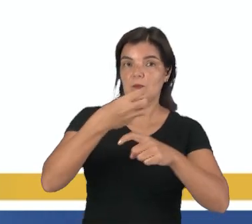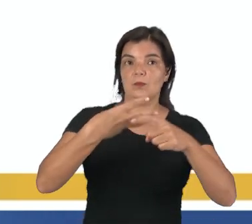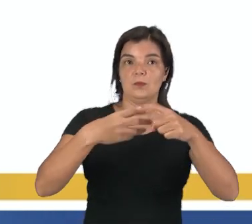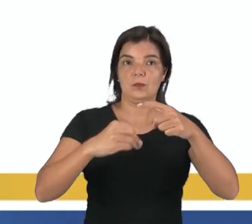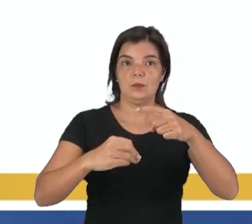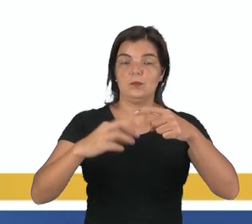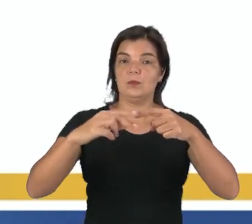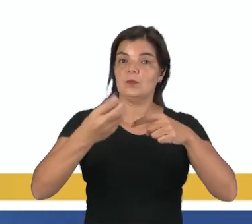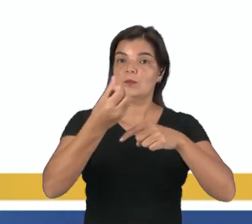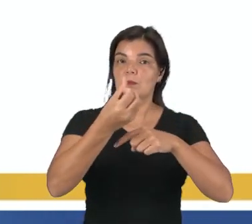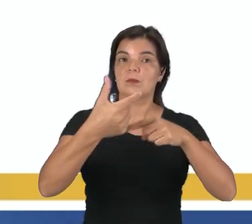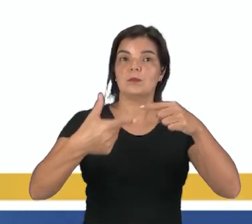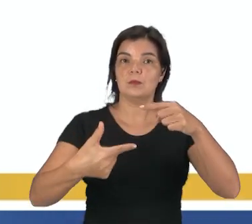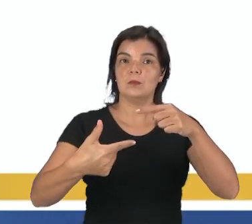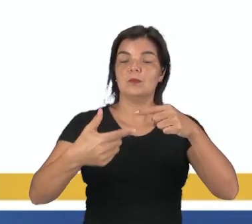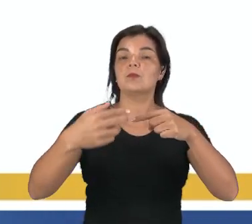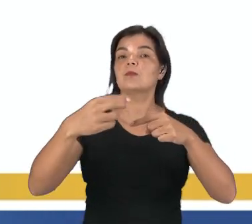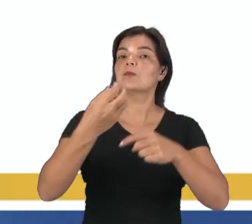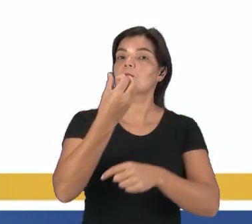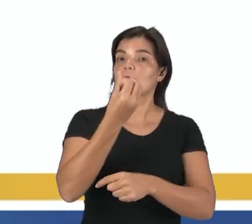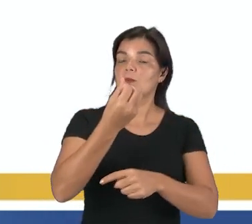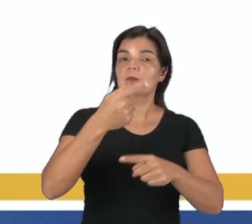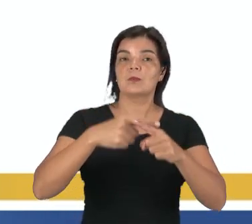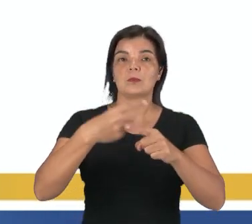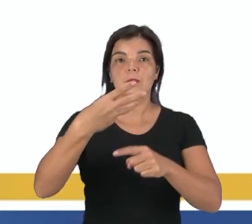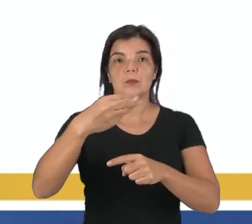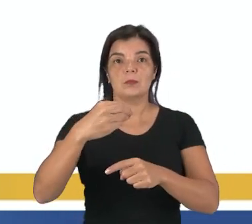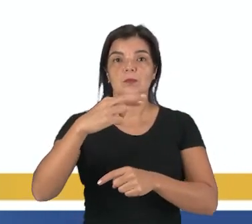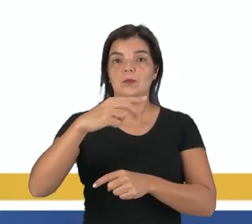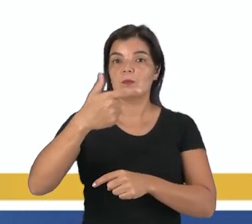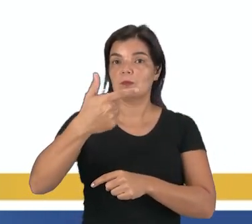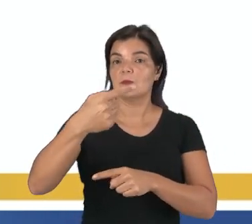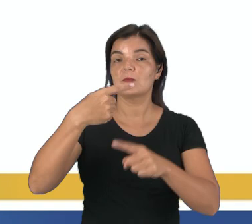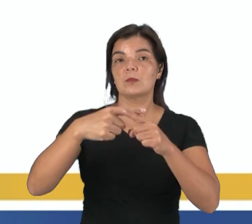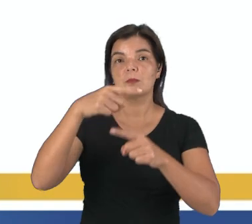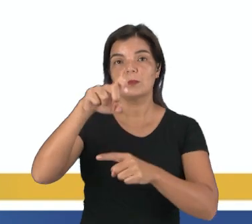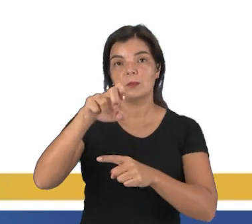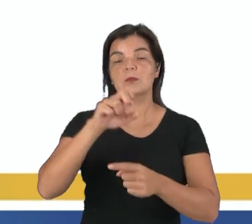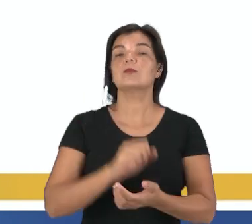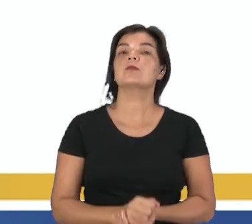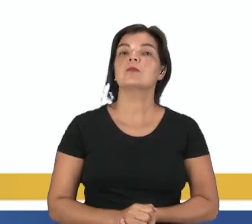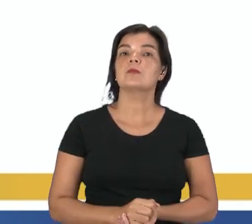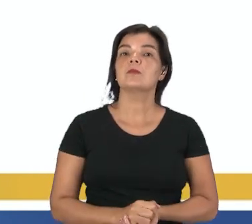30 é igual a 6 sobre 2. Eu vou ter que 6 vezes 30 é igual a 2x.